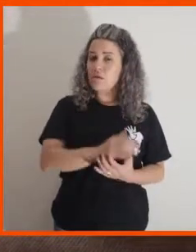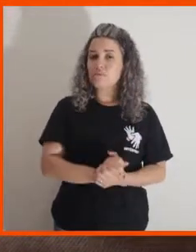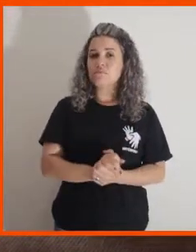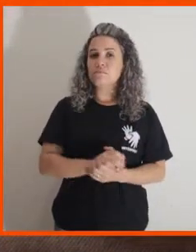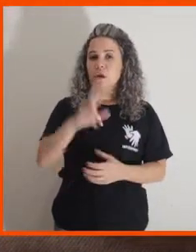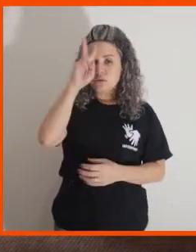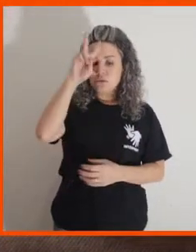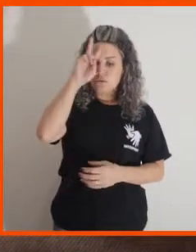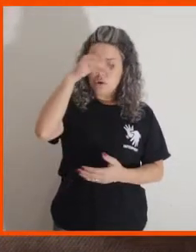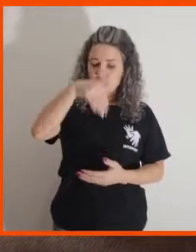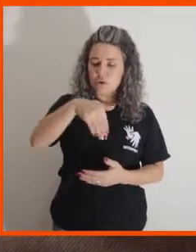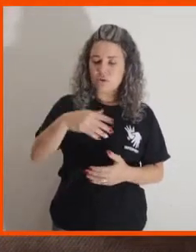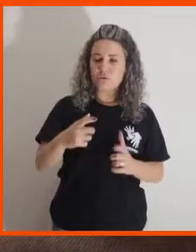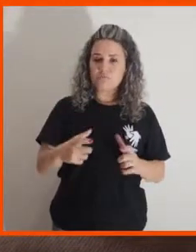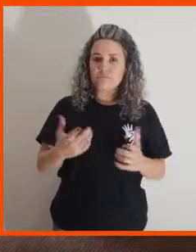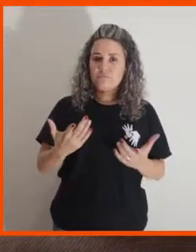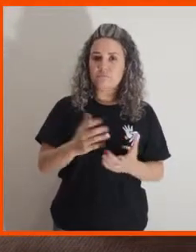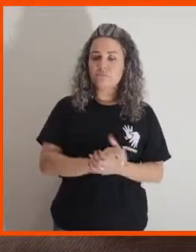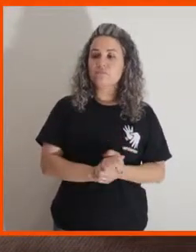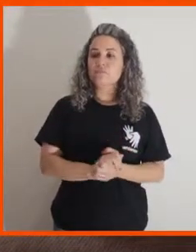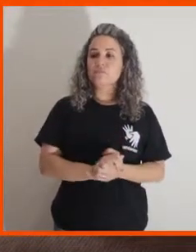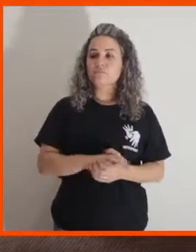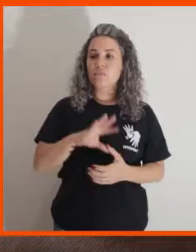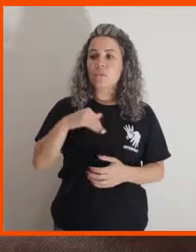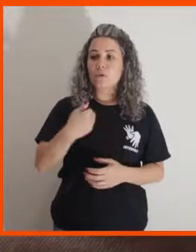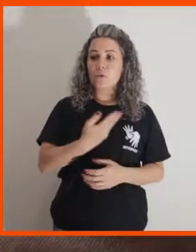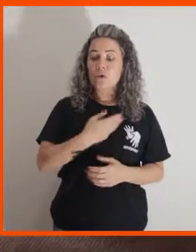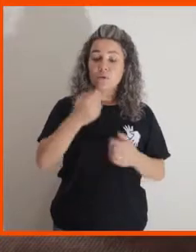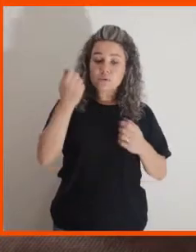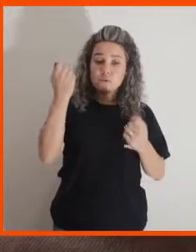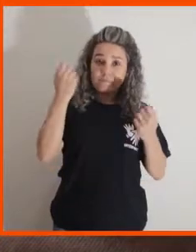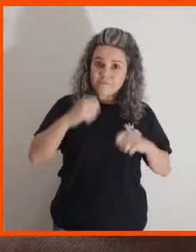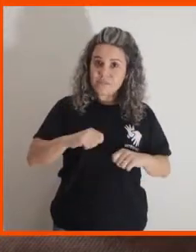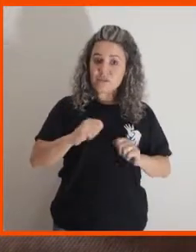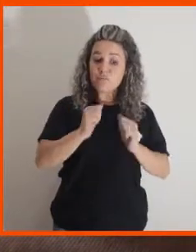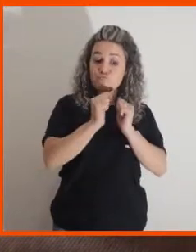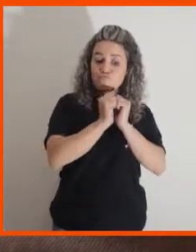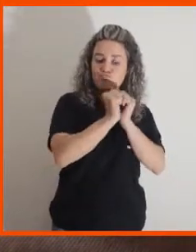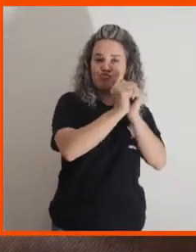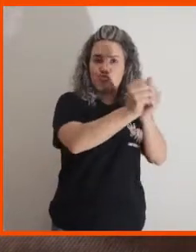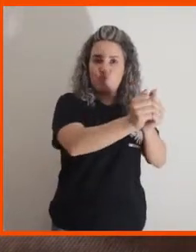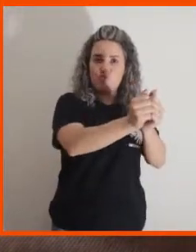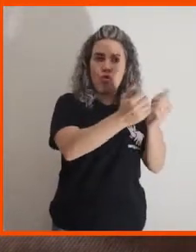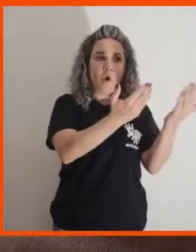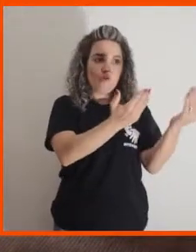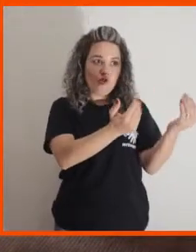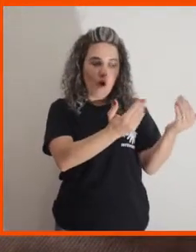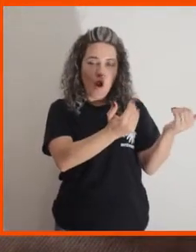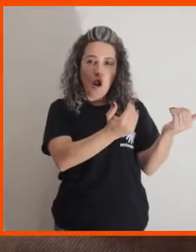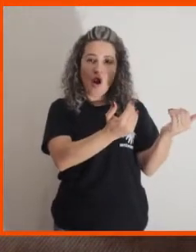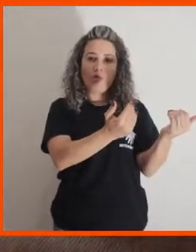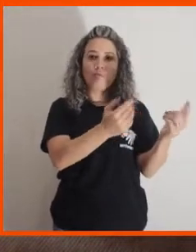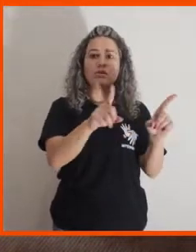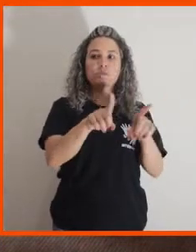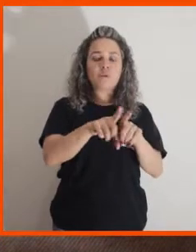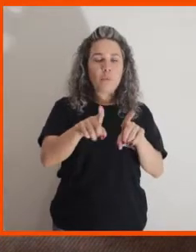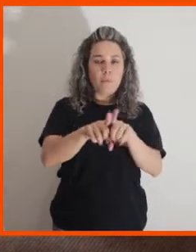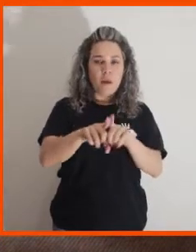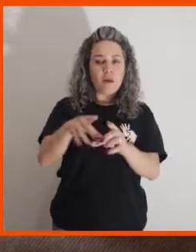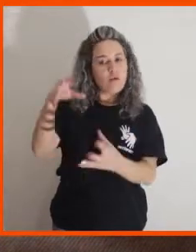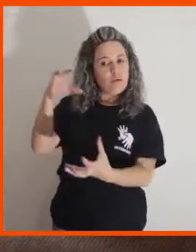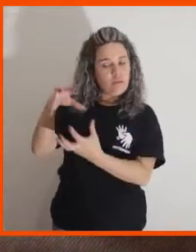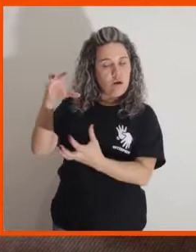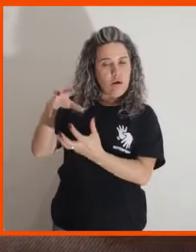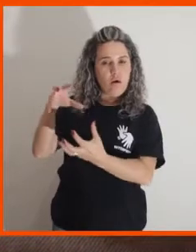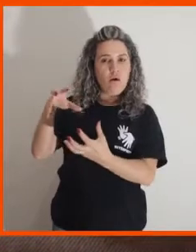dar continuidade. Então, a gente está sempre junto com a juventude, os mais velhos e a juventude